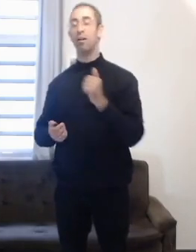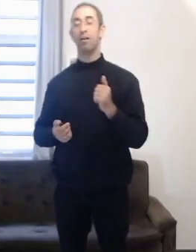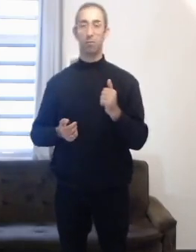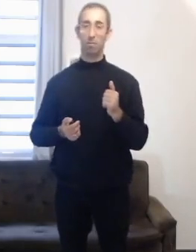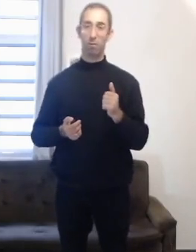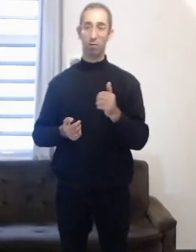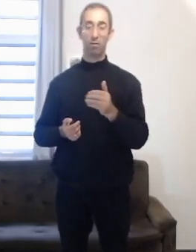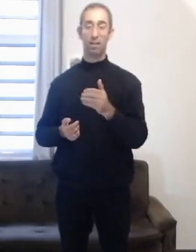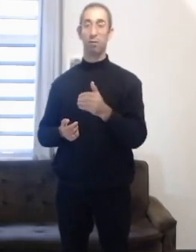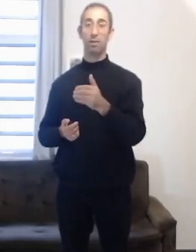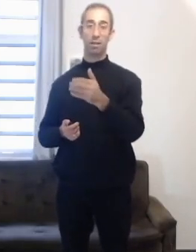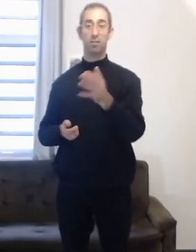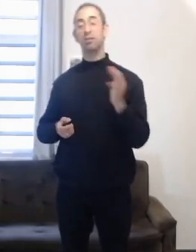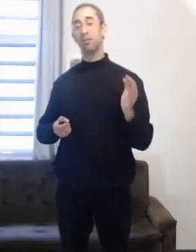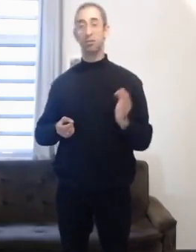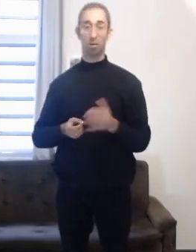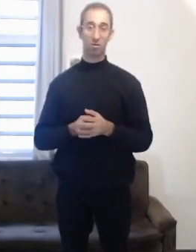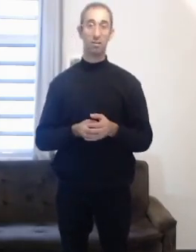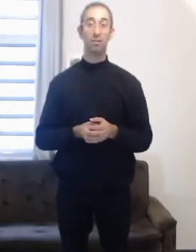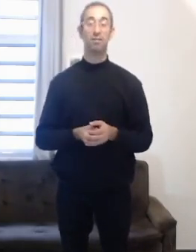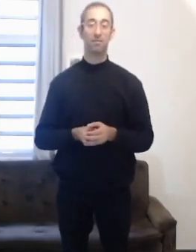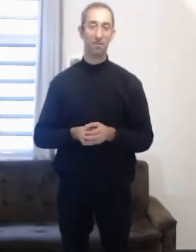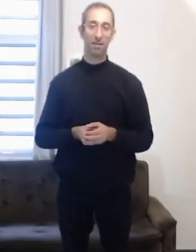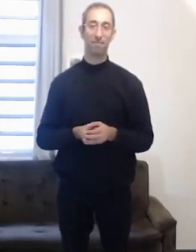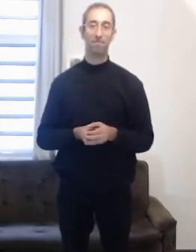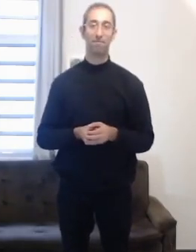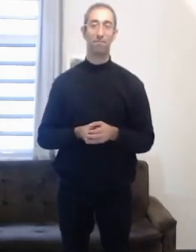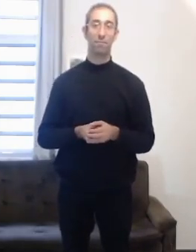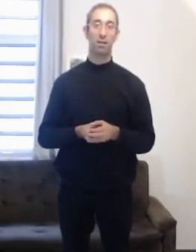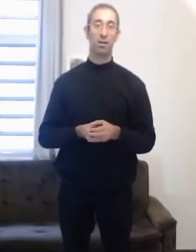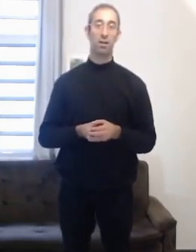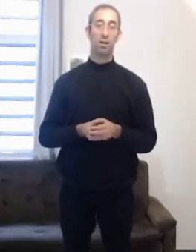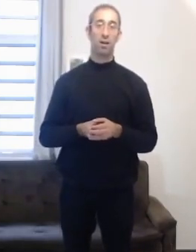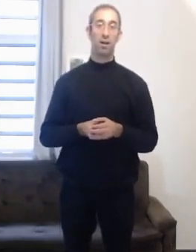eu estou propondo, né, tem uma grande chance de acontecer. Tá?